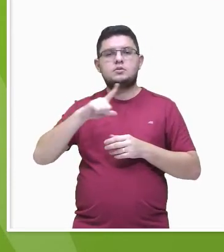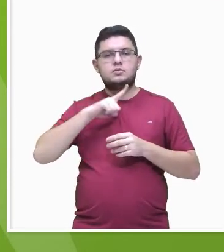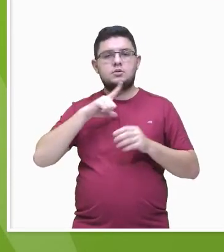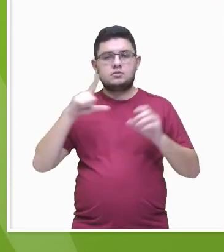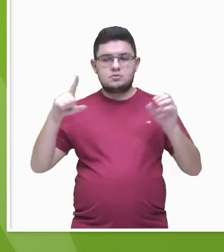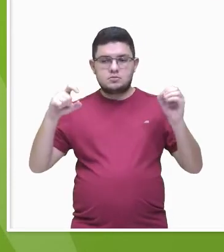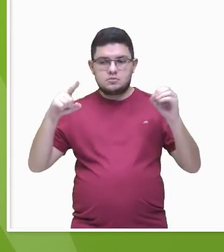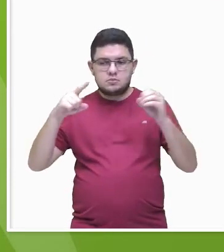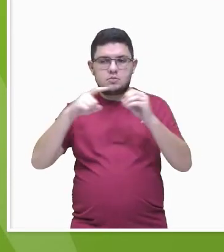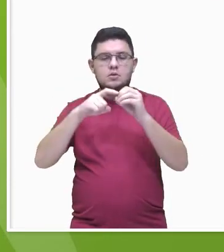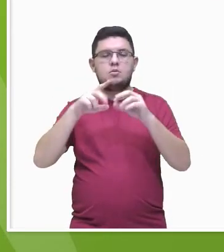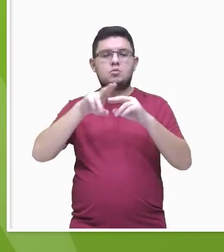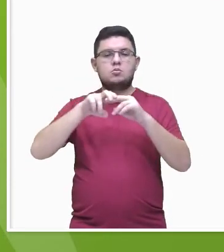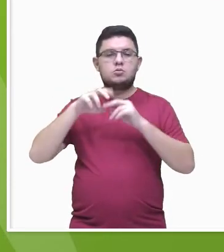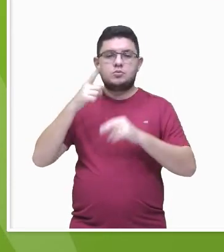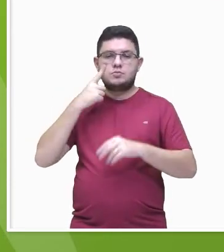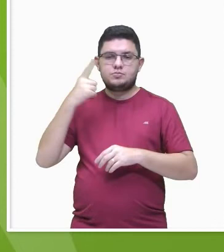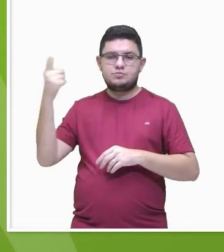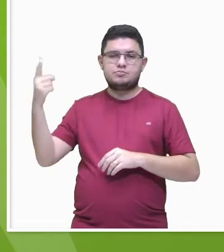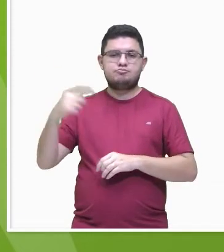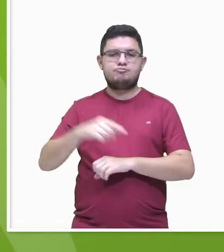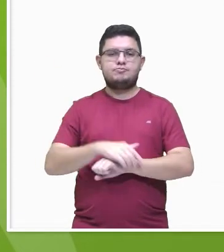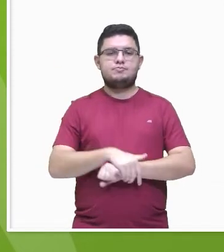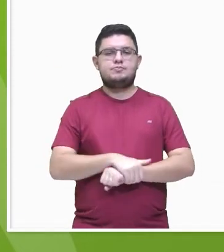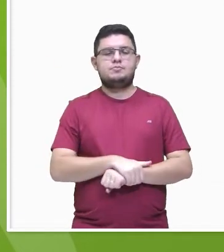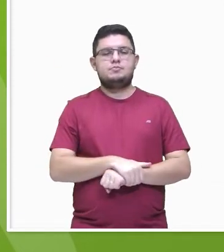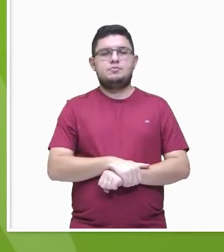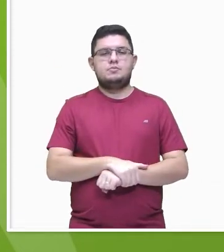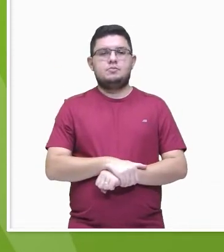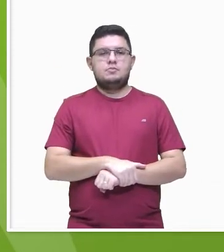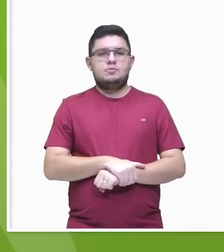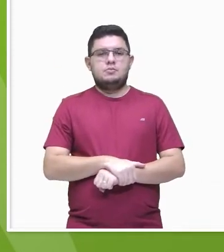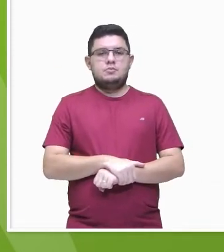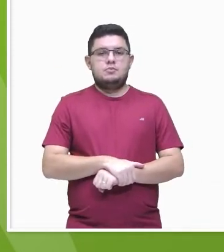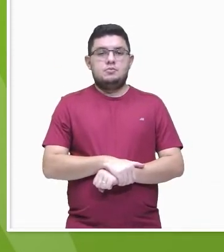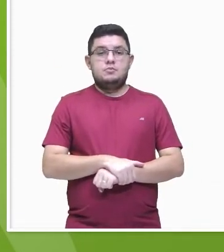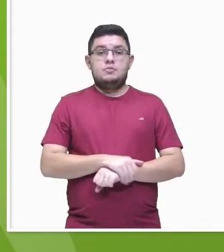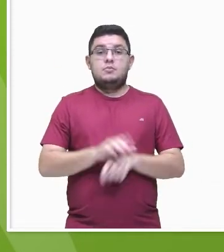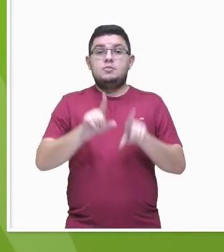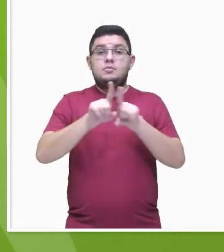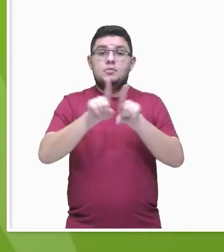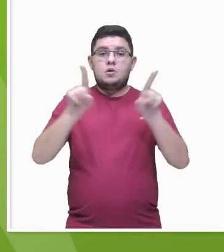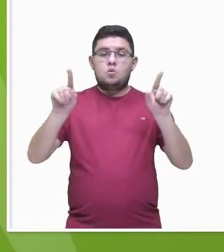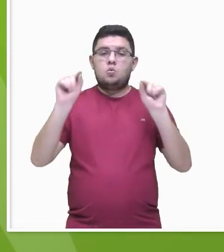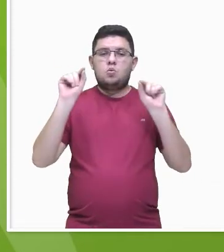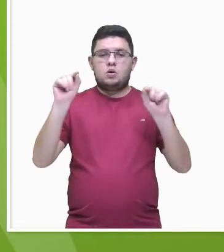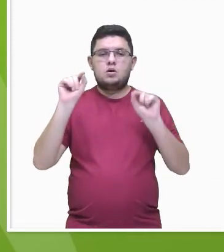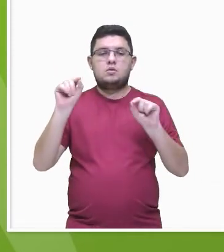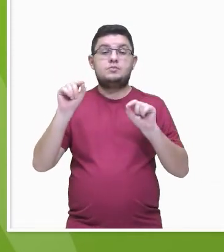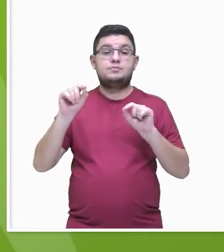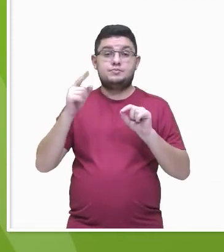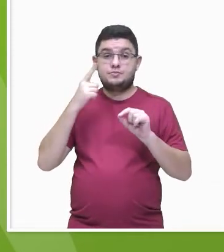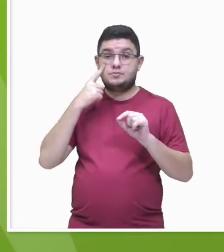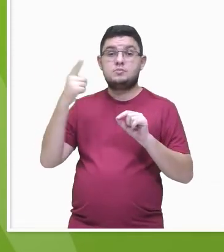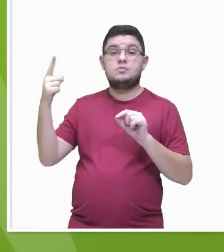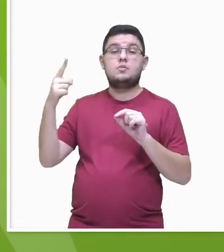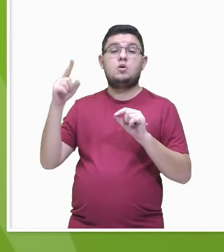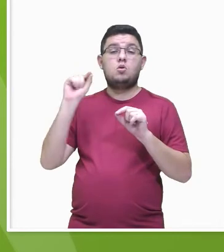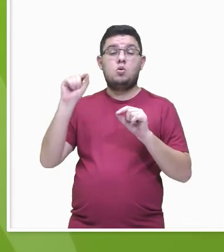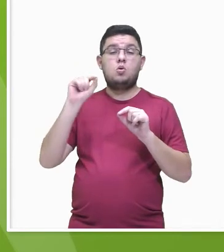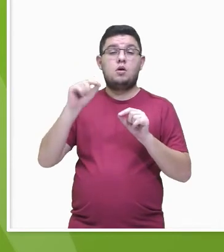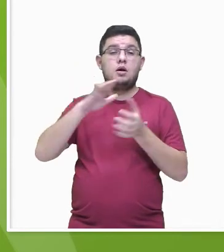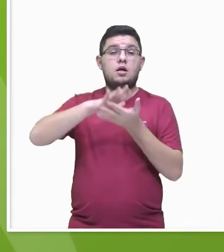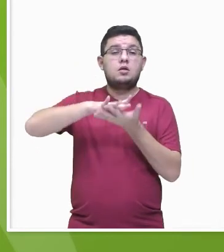espermatozoide, então a gente tem a reprodução sexuada. Só que as estrelas do mar, olha que interessante, elas têm uma capacidade